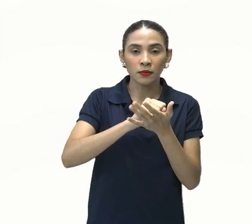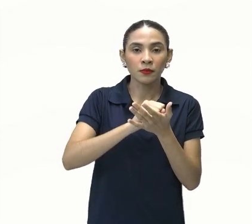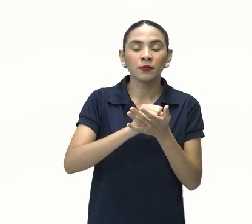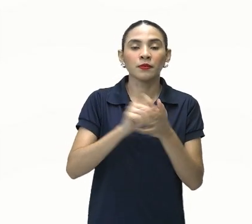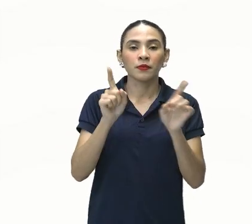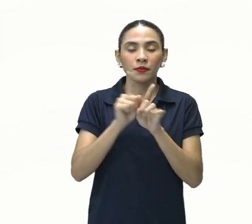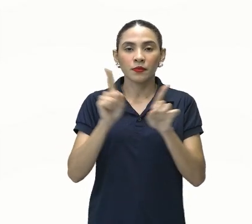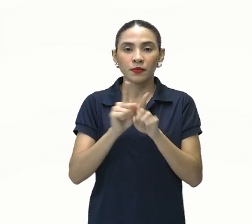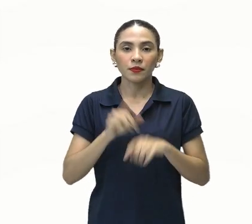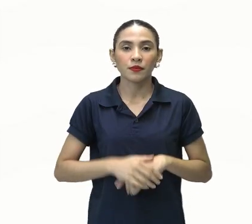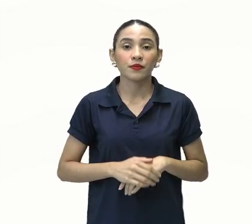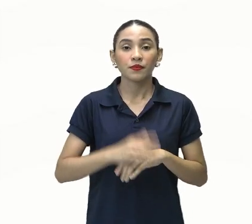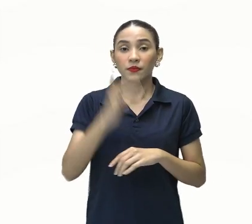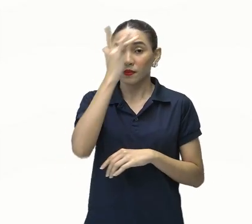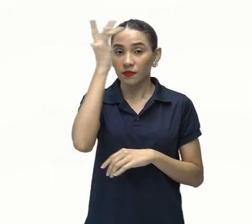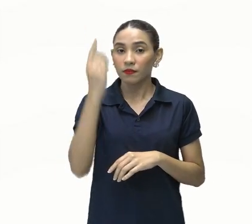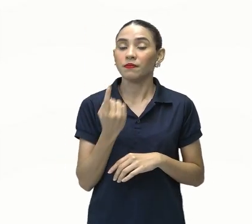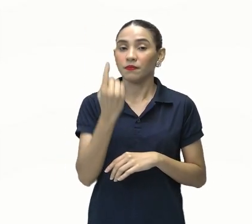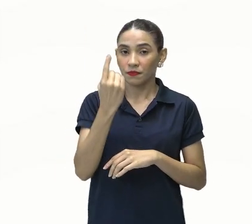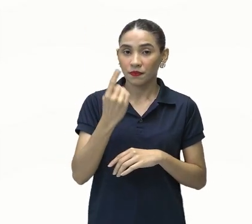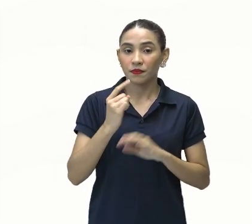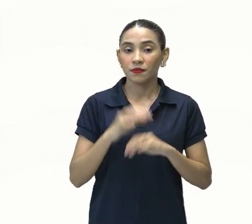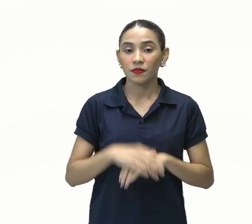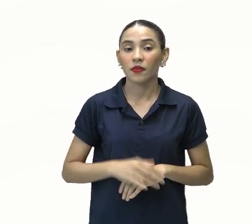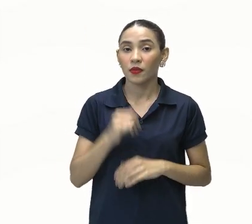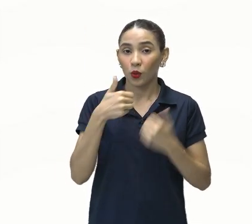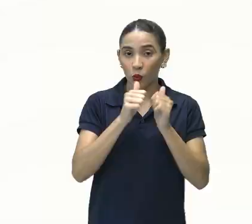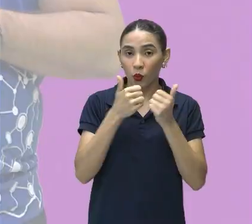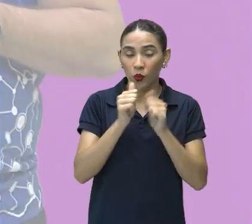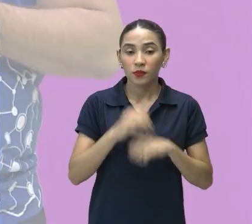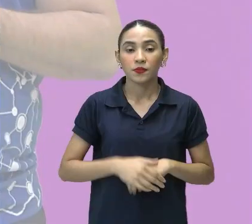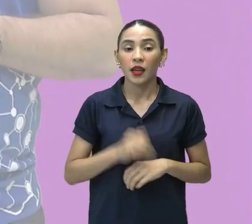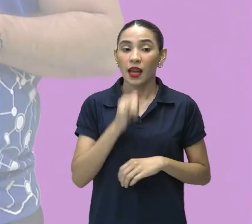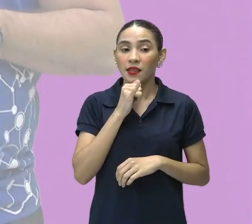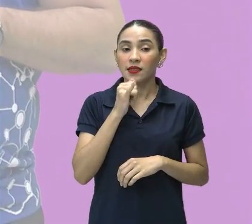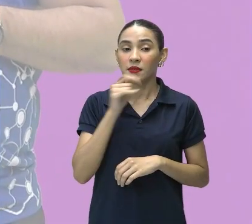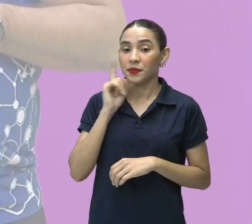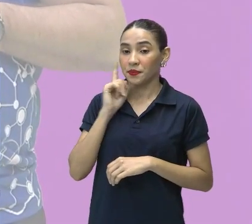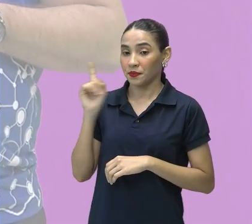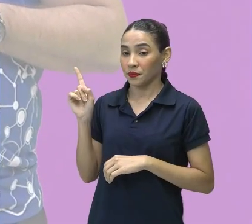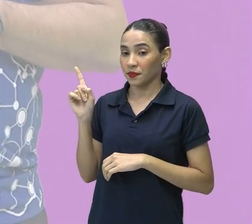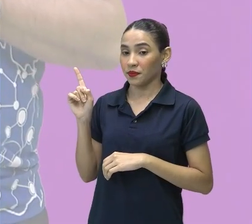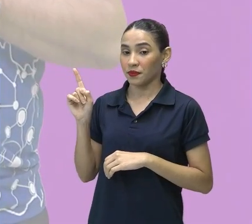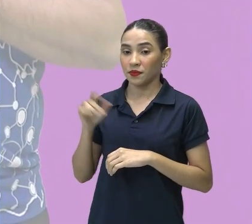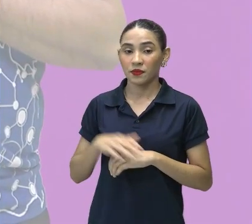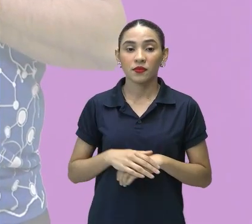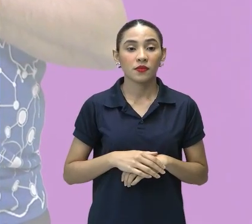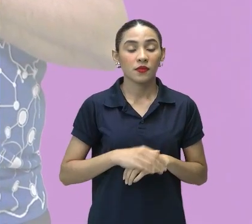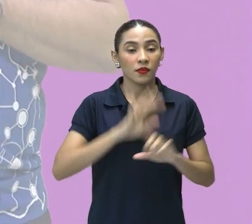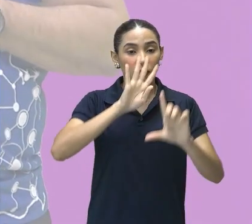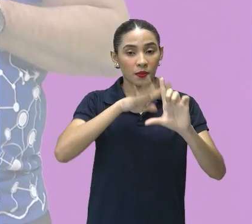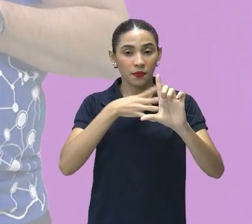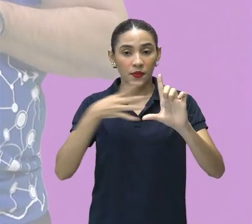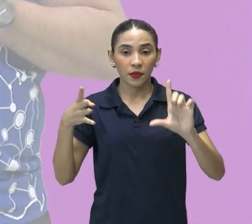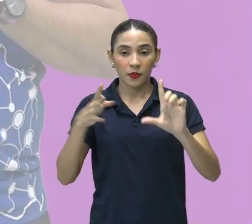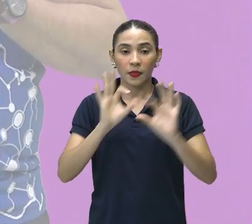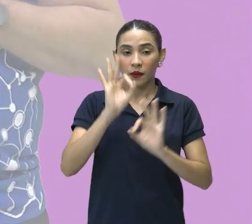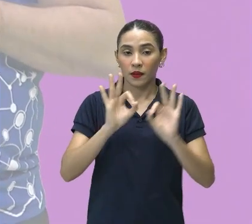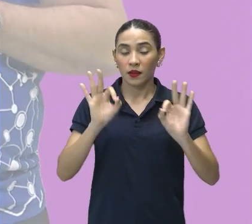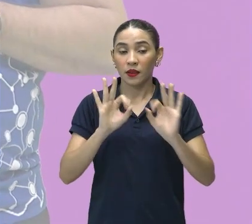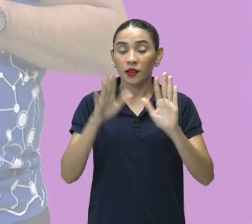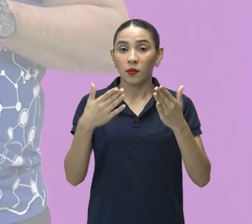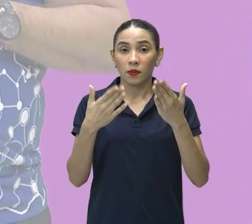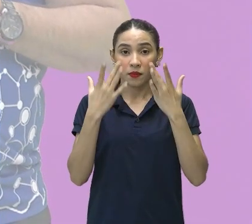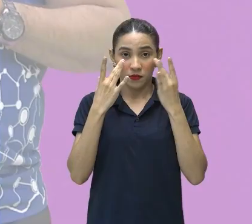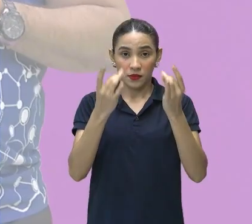feitos pelo fiscal, né, aí do nosso ônibus. Então, vamos lá ver. Aí ao lado, agora, a nossa tabelinha, então